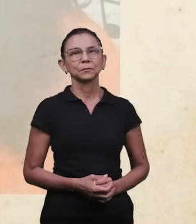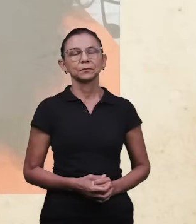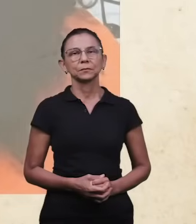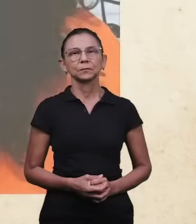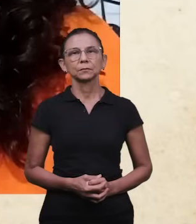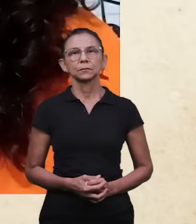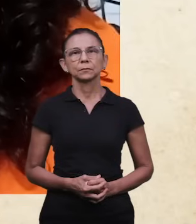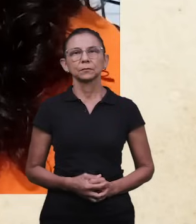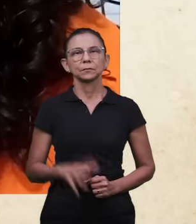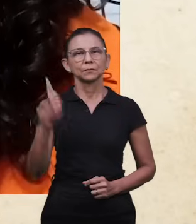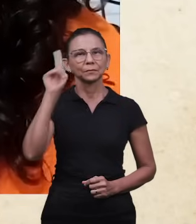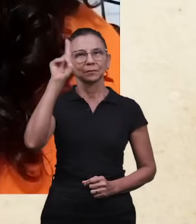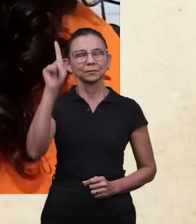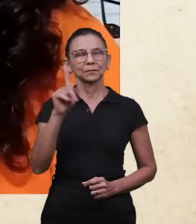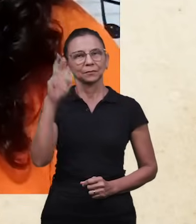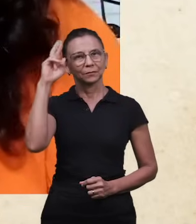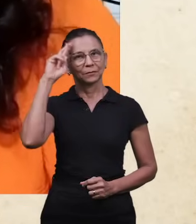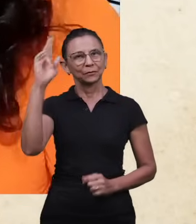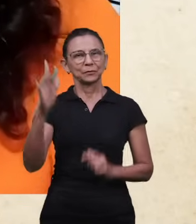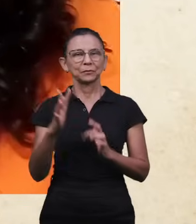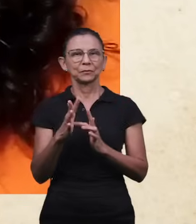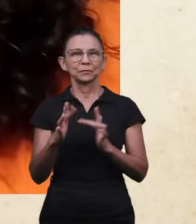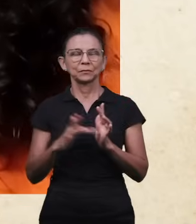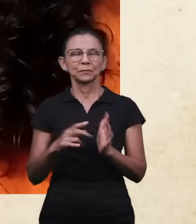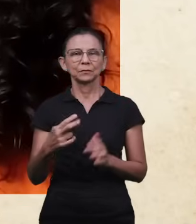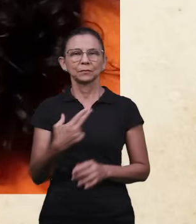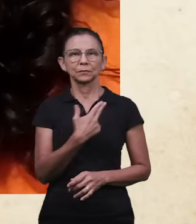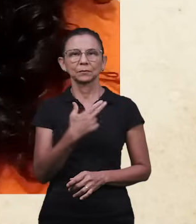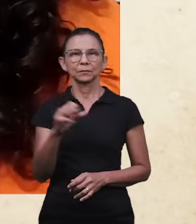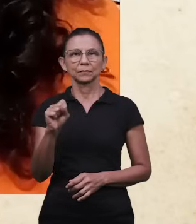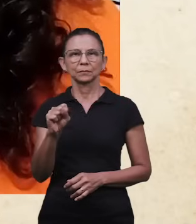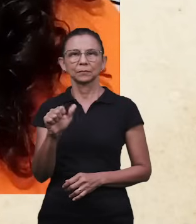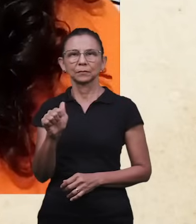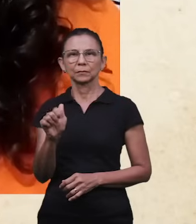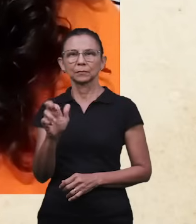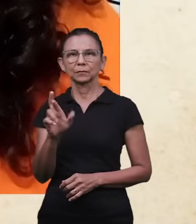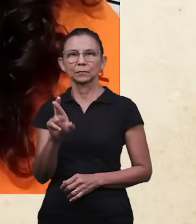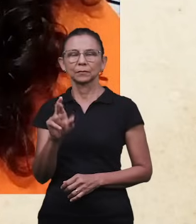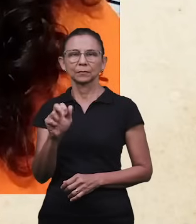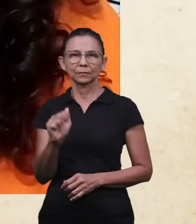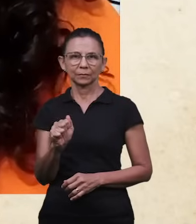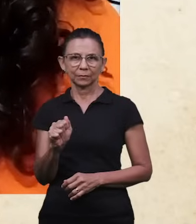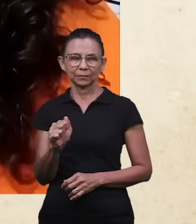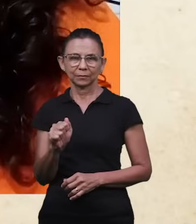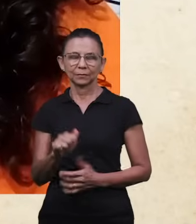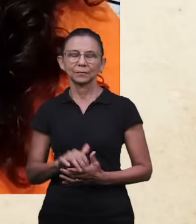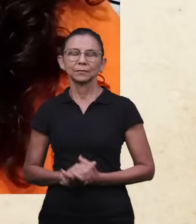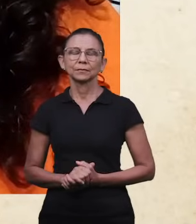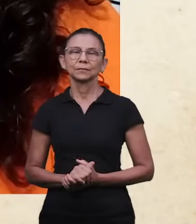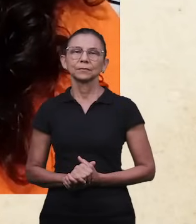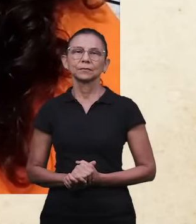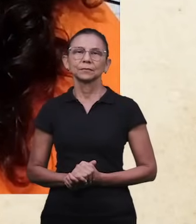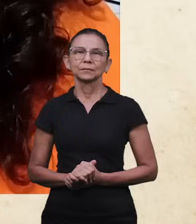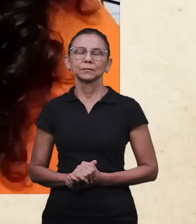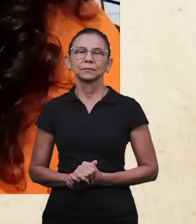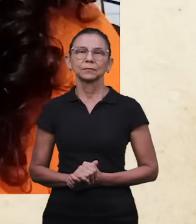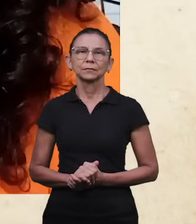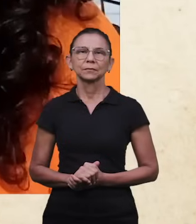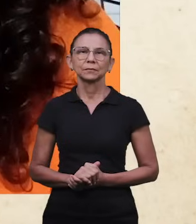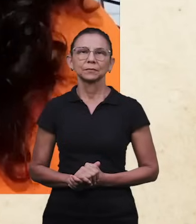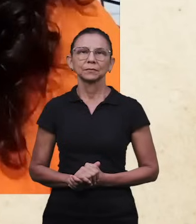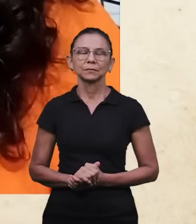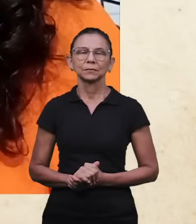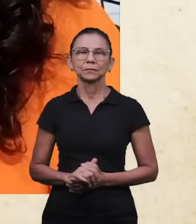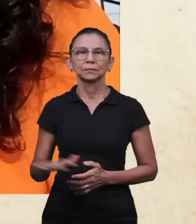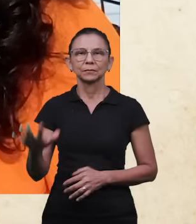A paz do Senhor Jesus. Sou a Sara Soares, da Igreja Cristã Maranata do Dom Bosco, na região Sul-Fluminense 2, Volta Redonda,